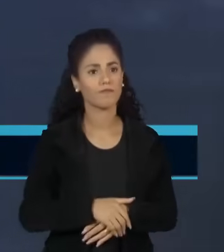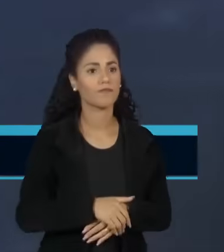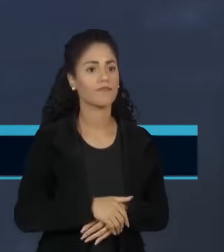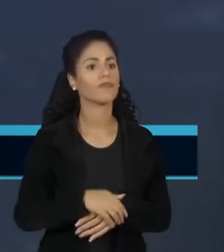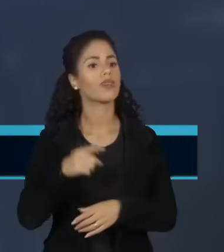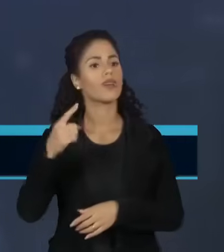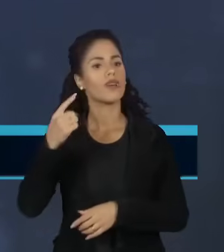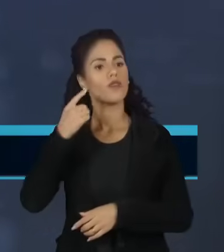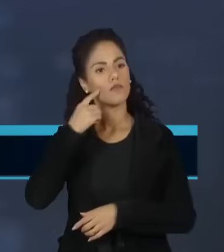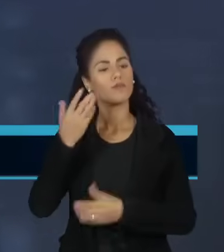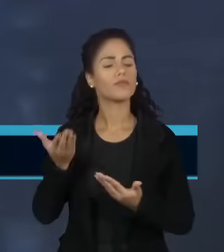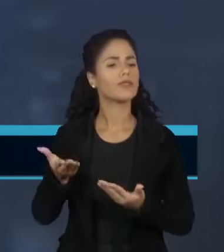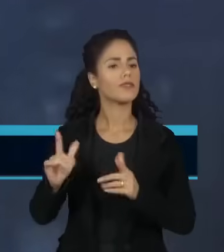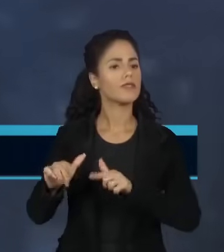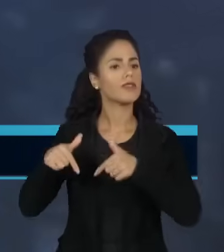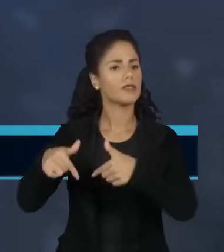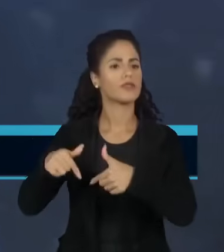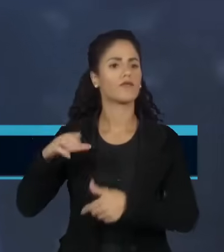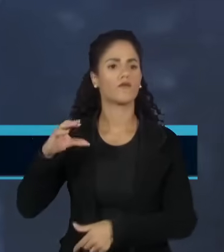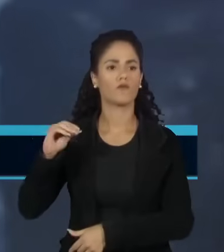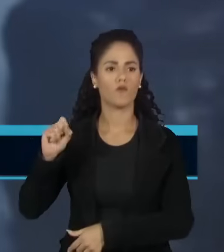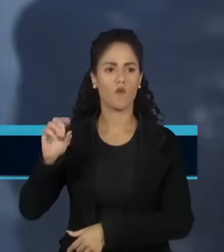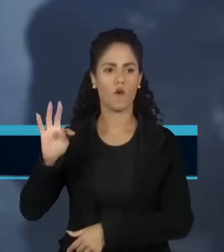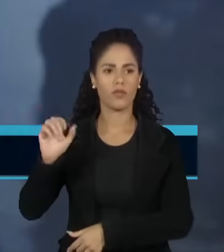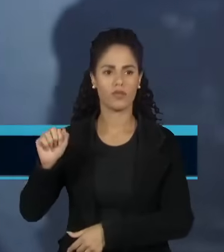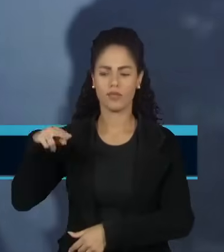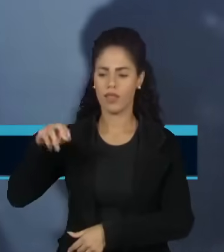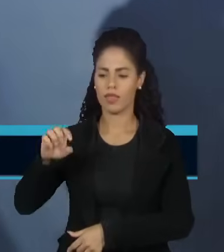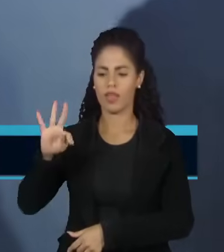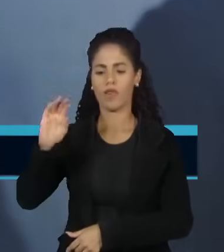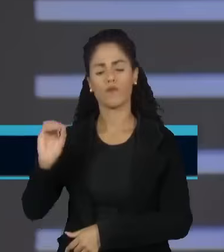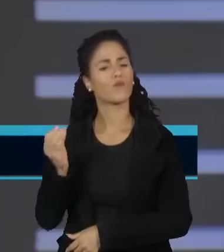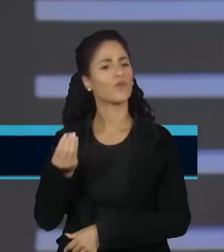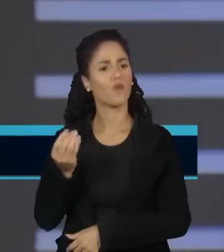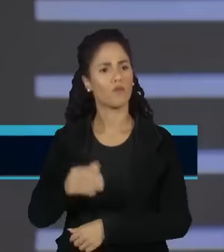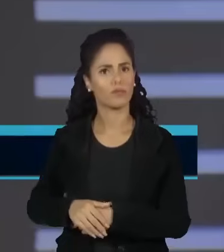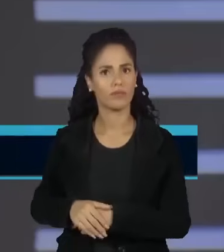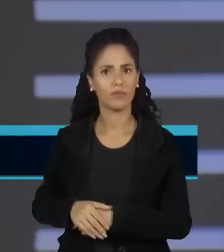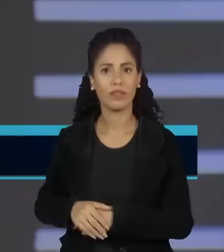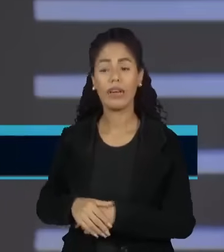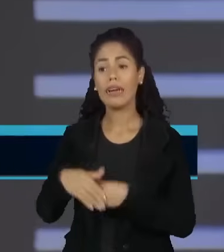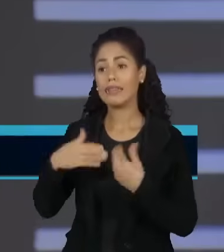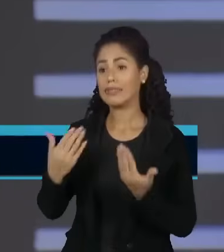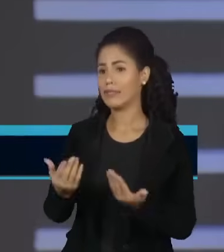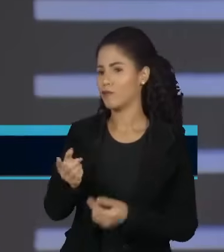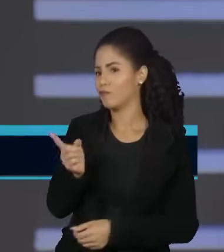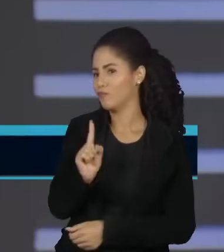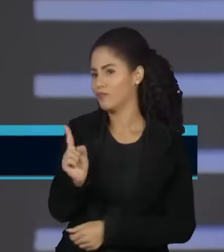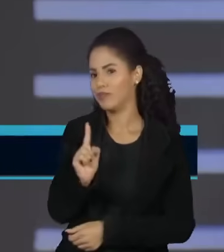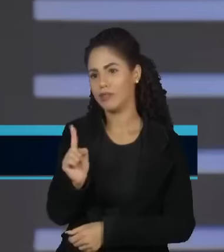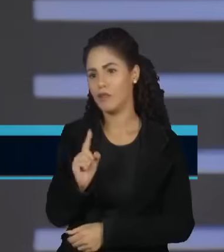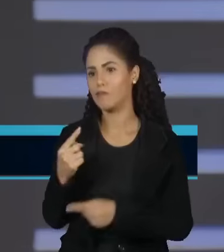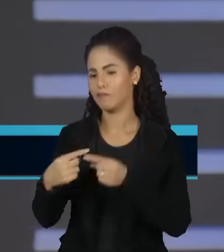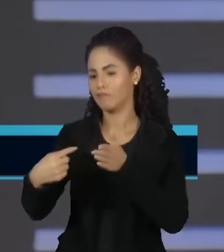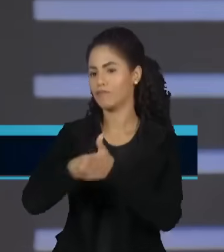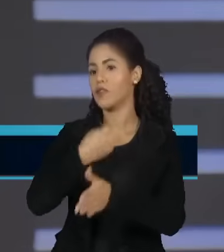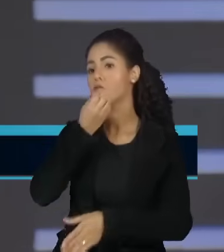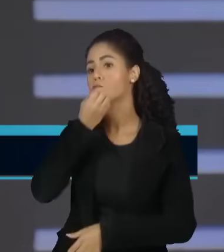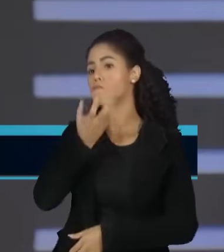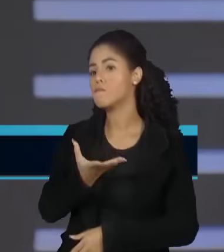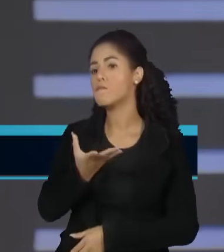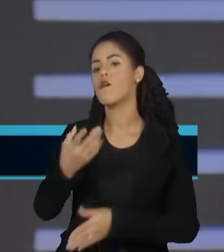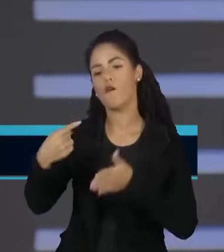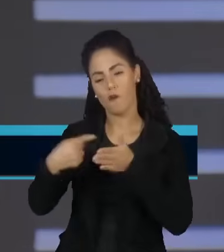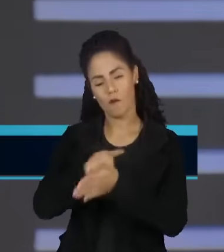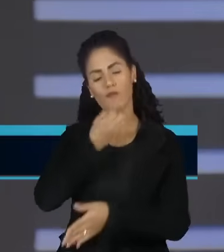do PL, Valdemar Costa Neto, Sakamoto, já era esperada essa postura? Não, né, cara? E essa pergunta é excelente, né? Eu tinha até me debruçado